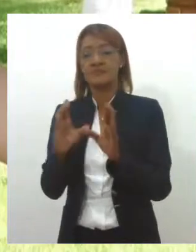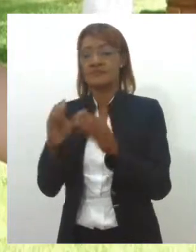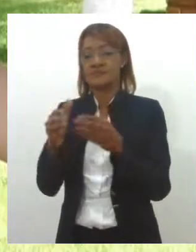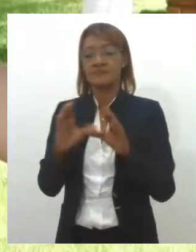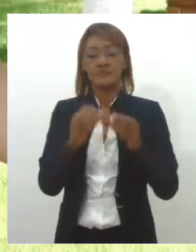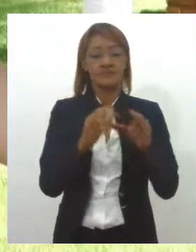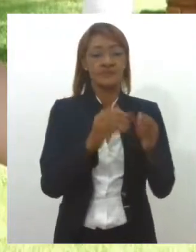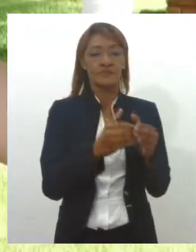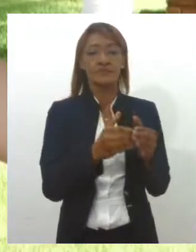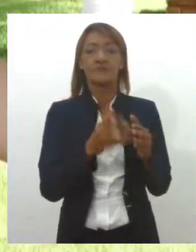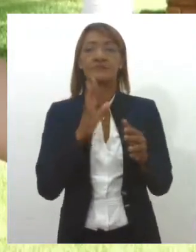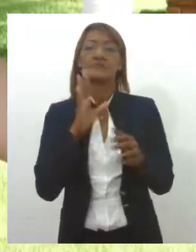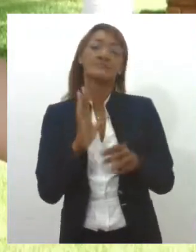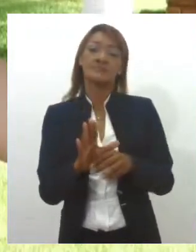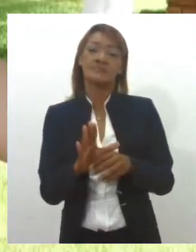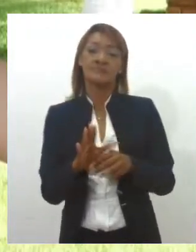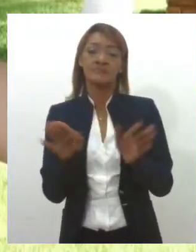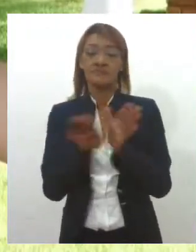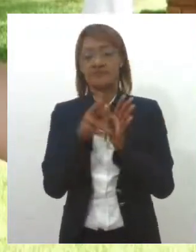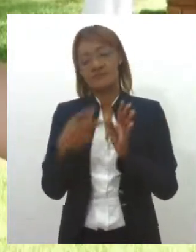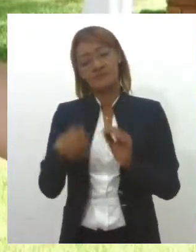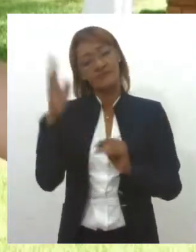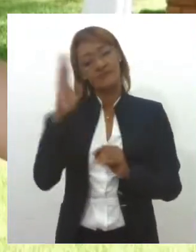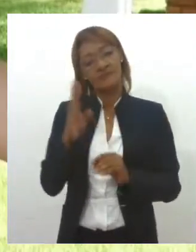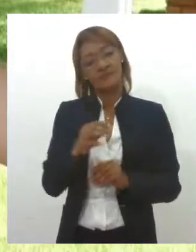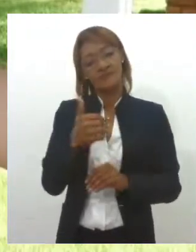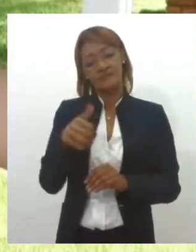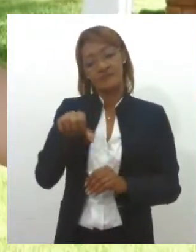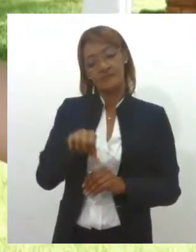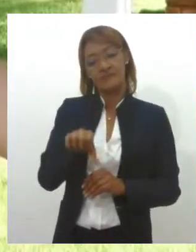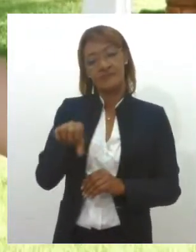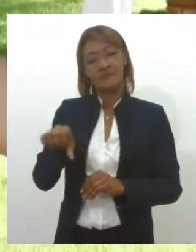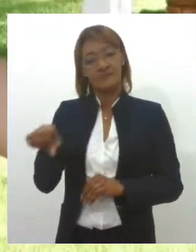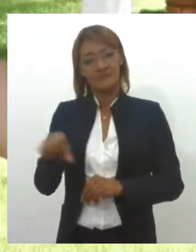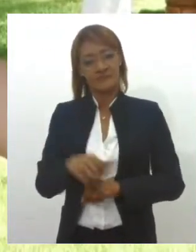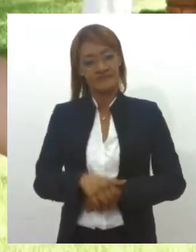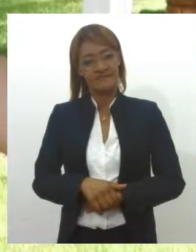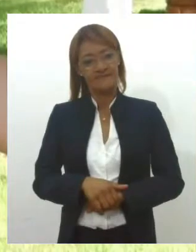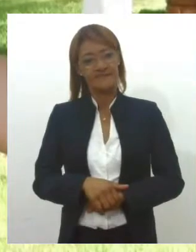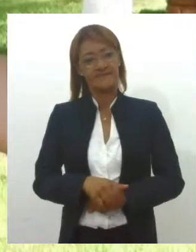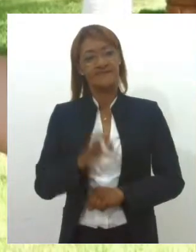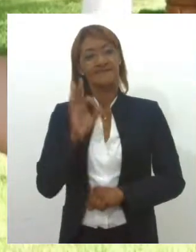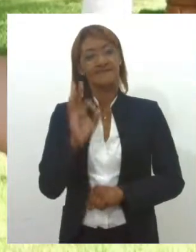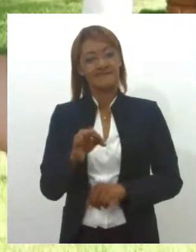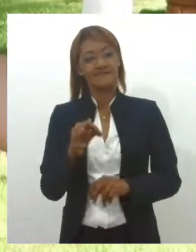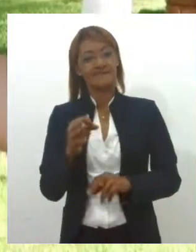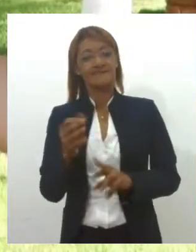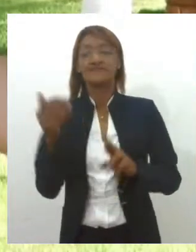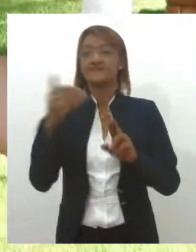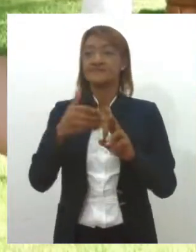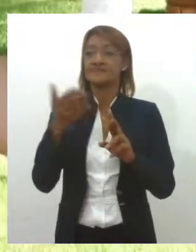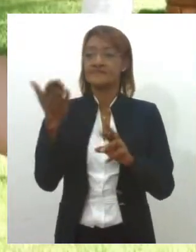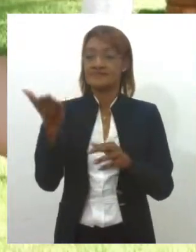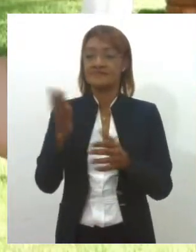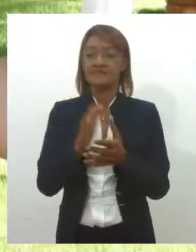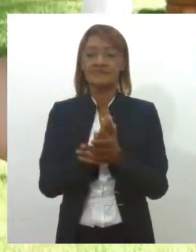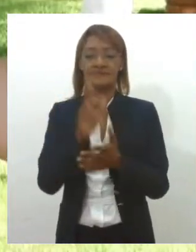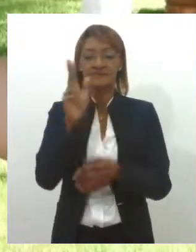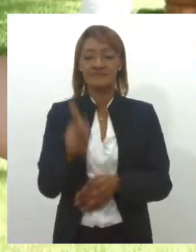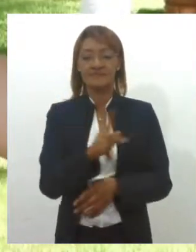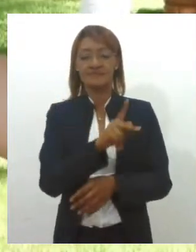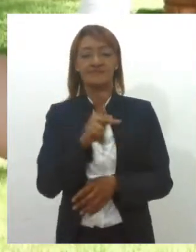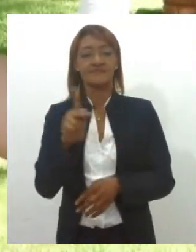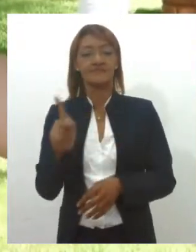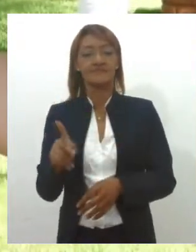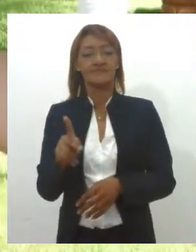chegou aqui ao Brasil em 1999 certo pela respiração Como já disse de Padre Gino